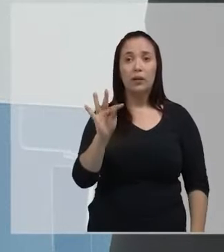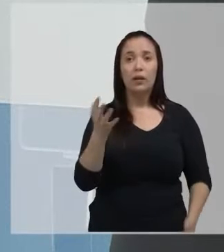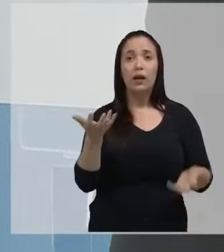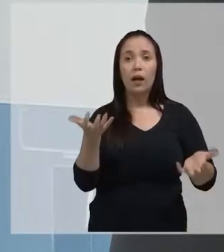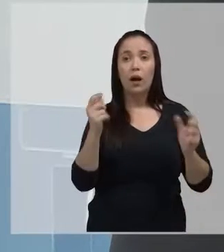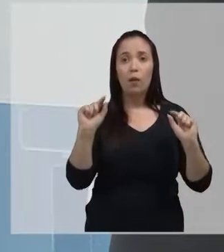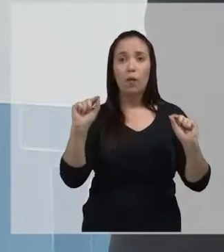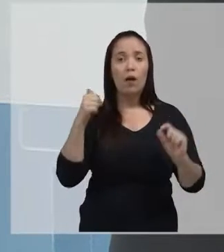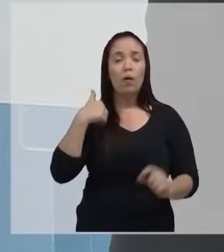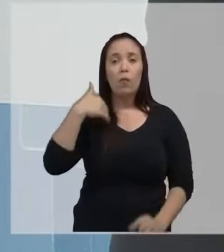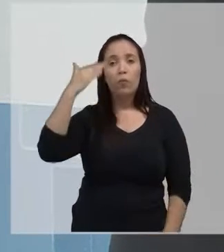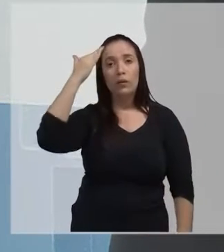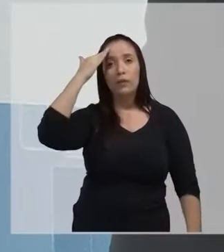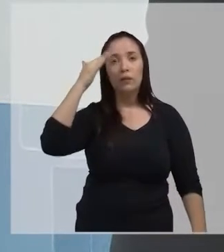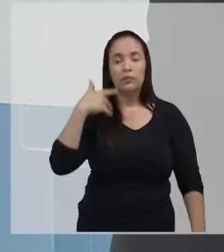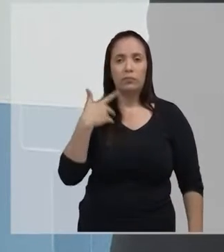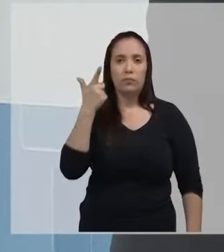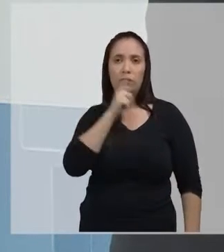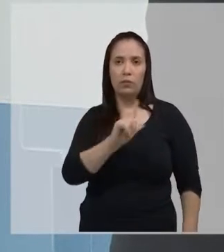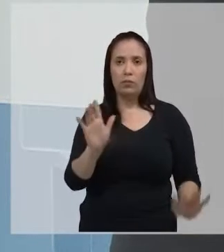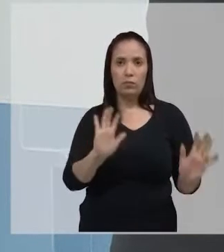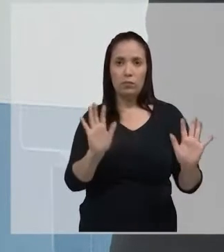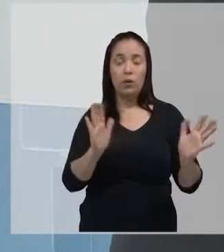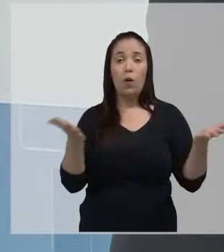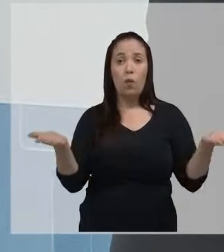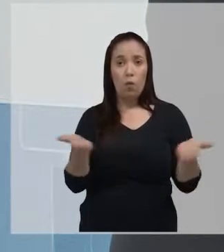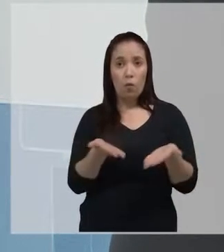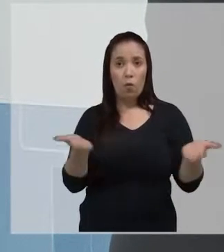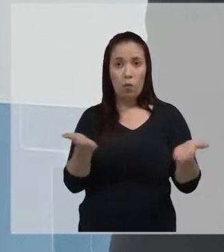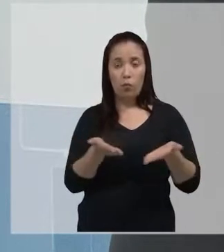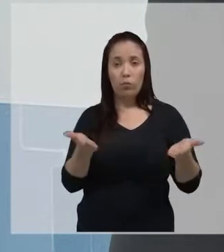consigo entender. Existem umas pessoas no PT hoje,